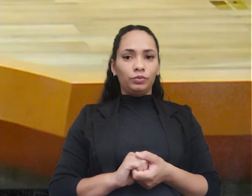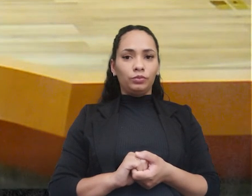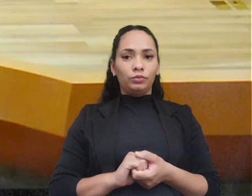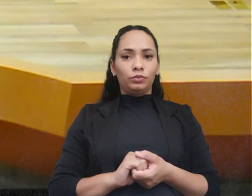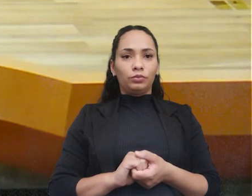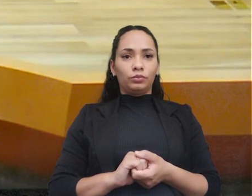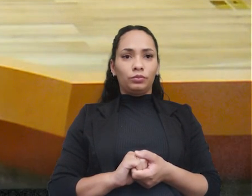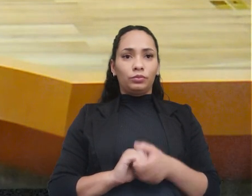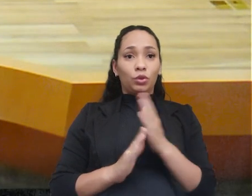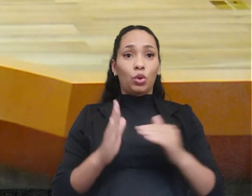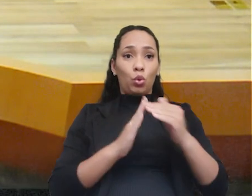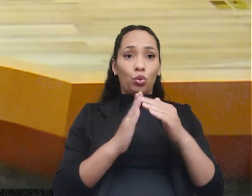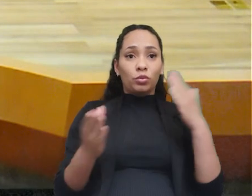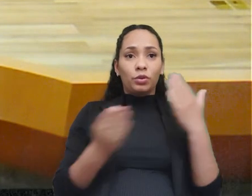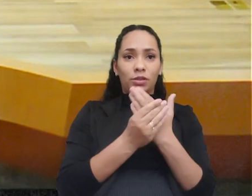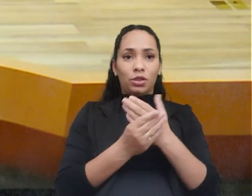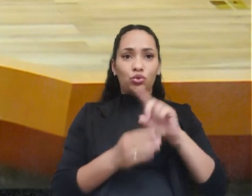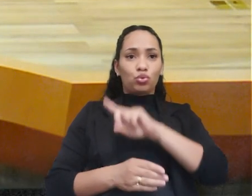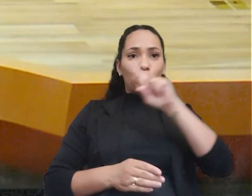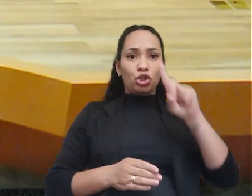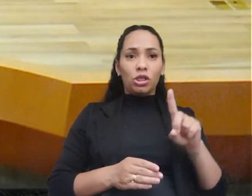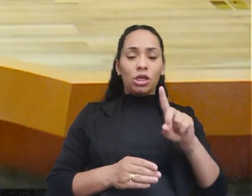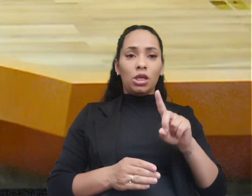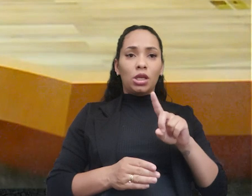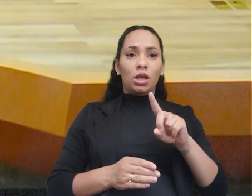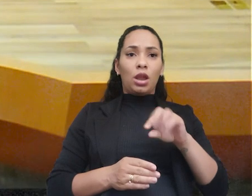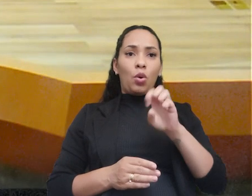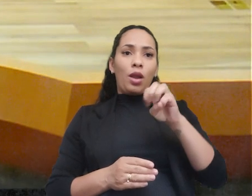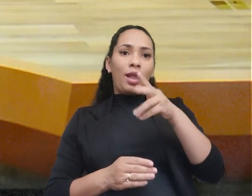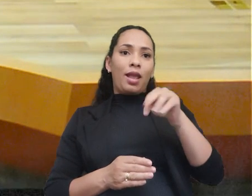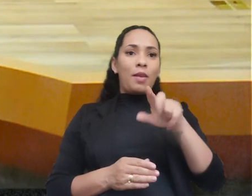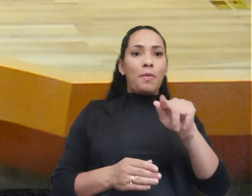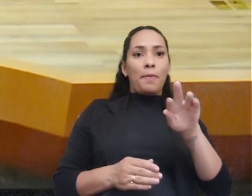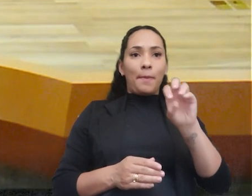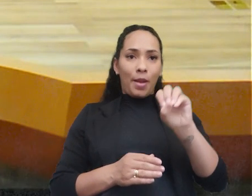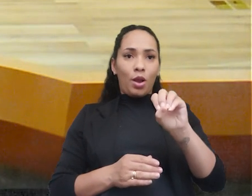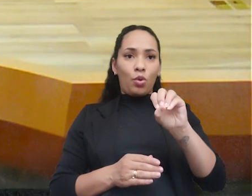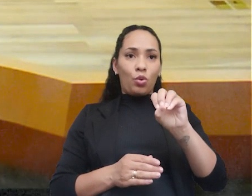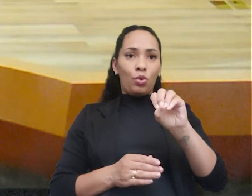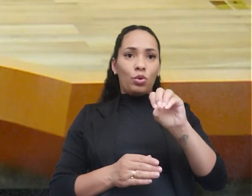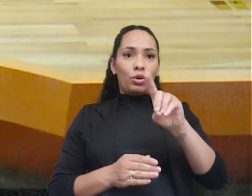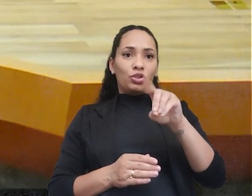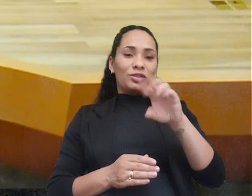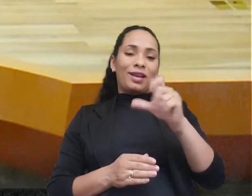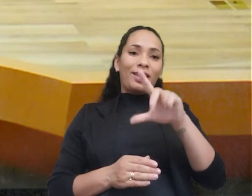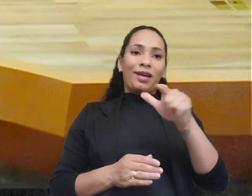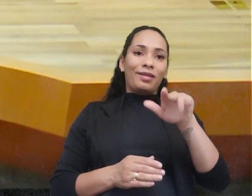Nosso último processo do dia. São os embargos de declaração na prestação de contas eleitorais número